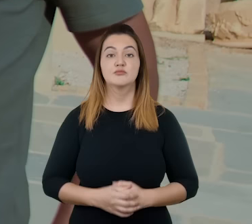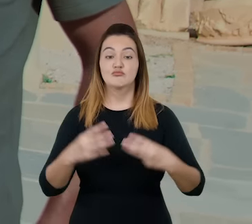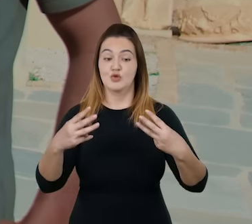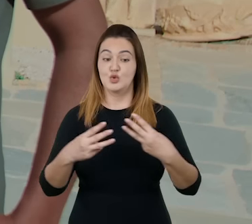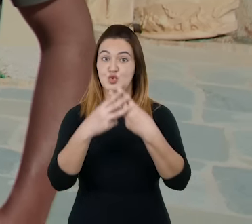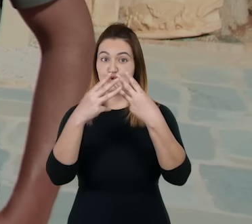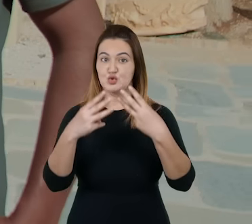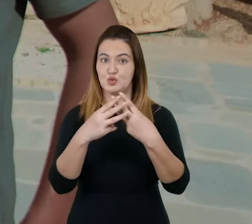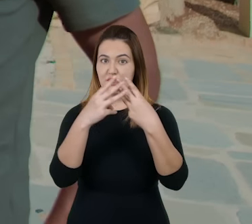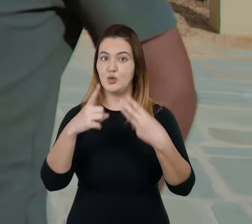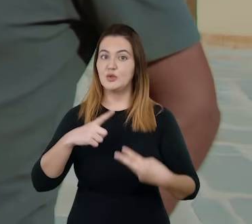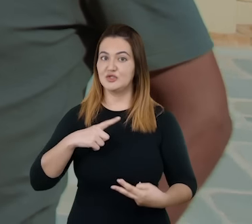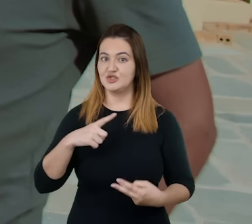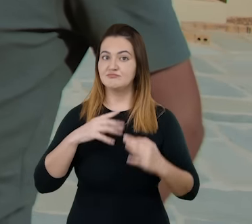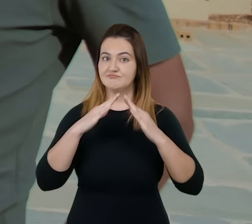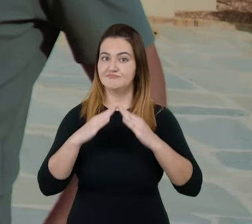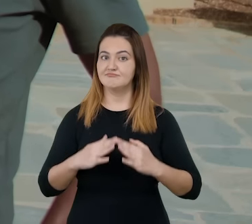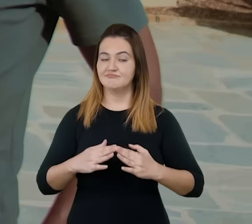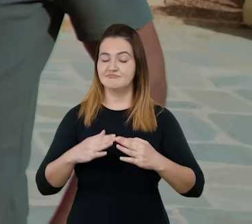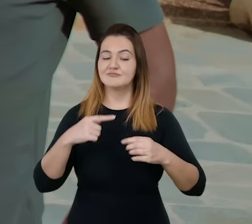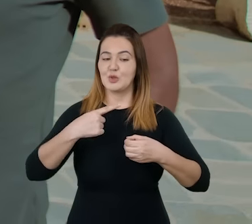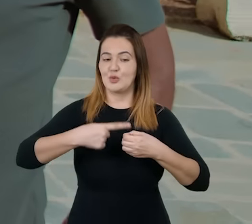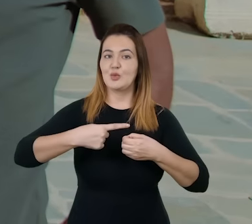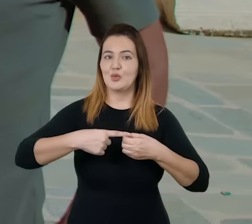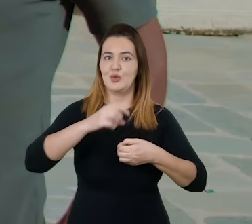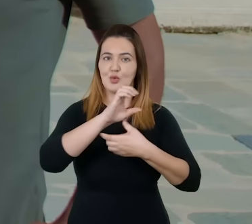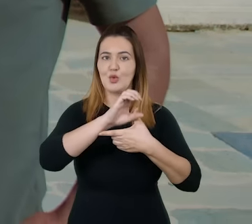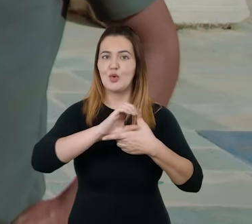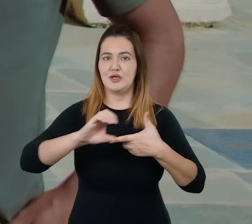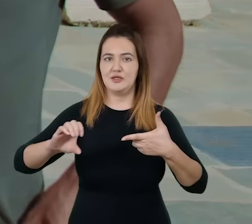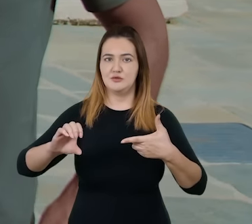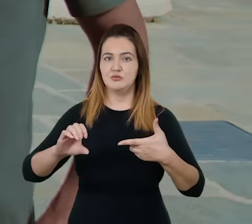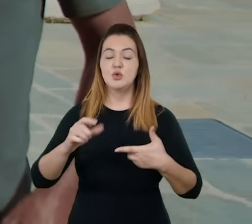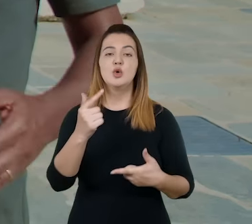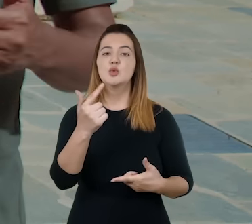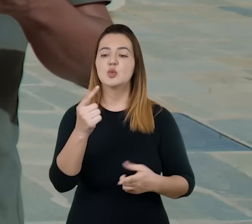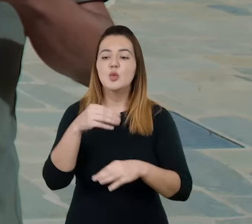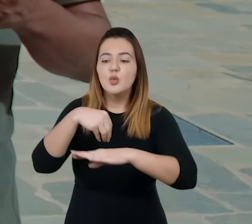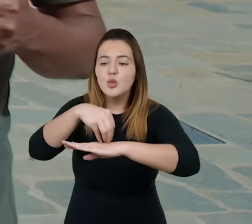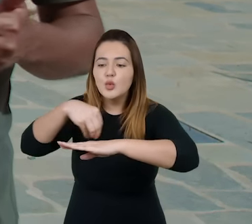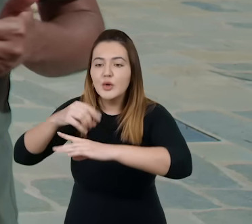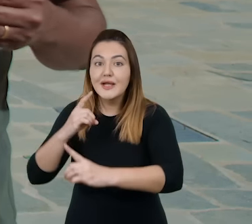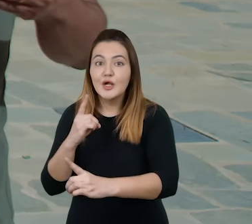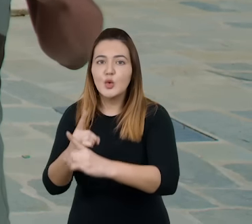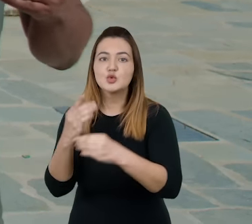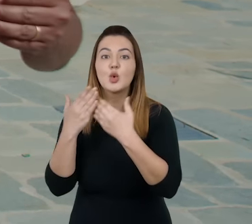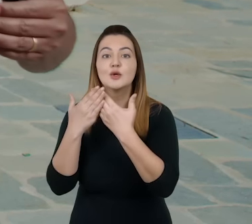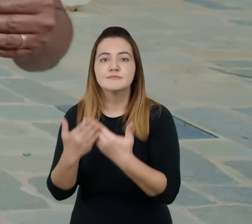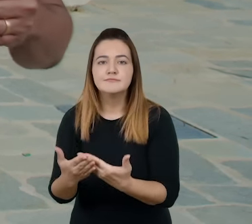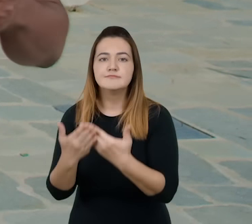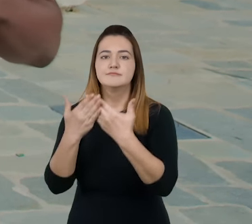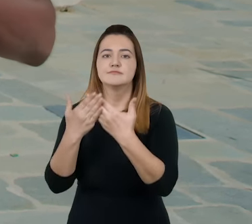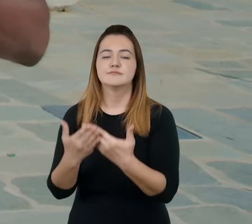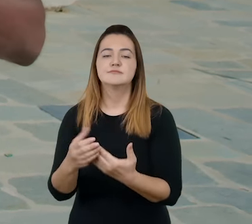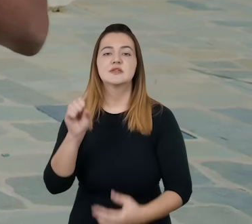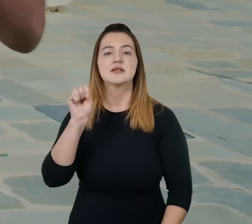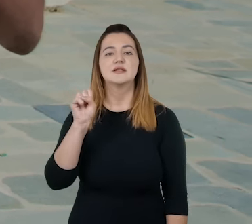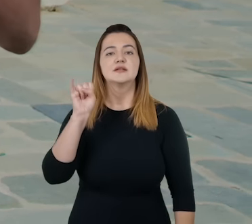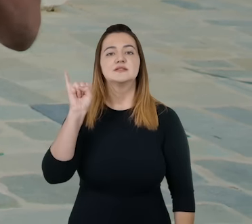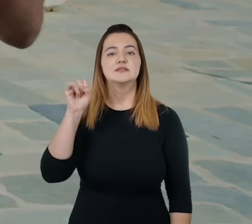Os judeus também tinham presença marcada aqui em Corinto. Ainda não foi encontrada a antiga sinagoga que Paulo frequentou, porque nós